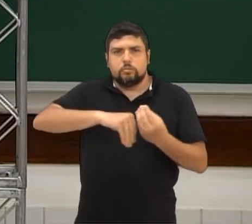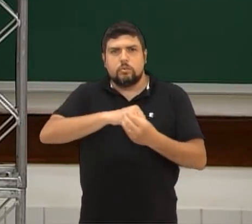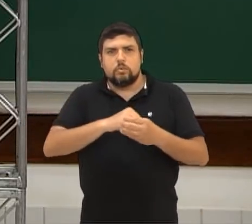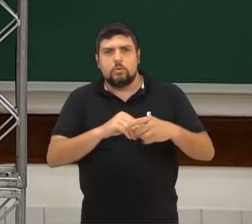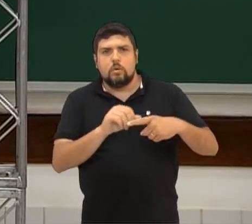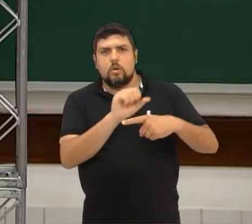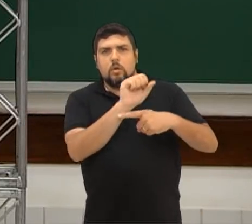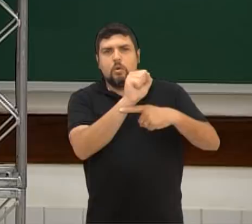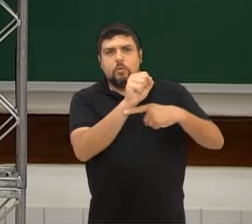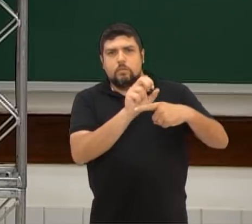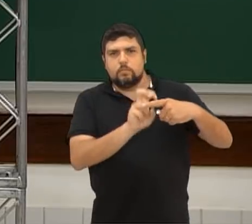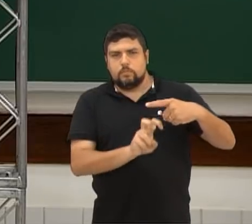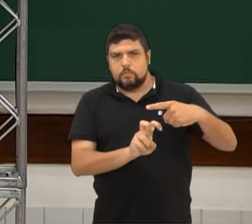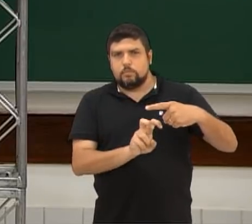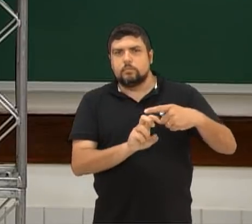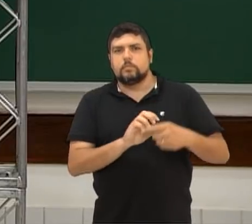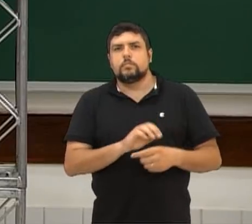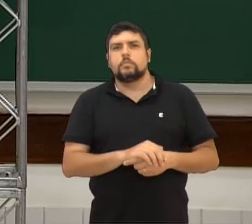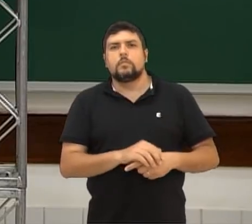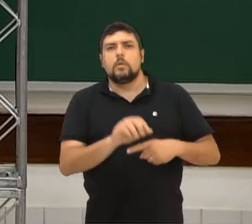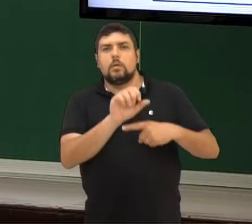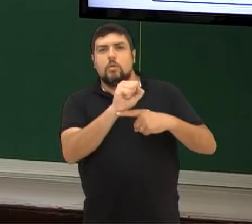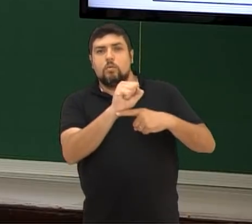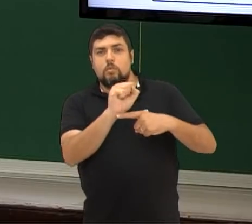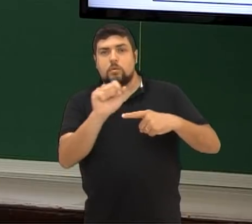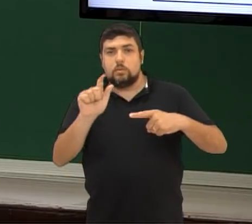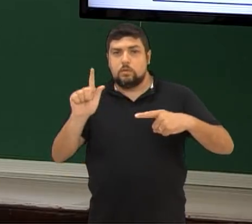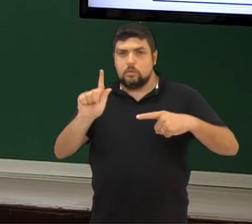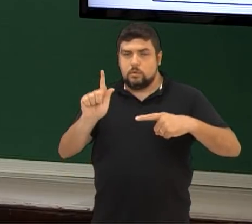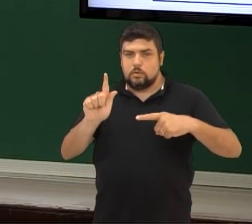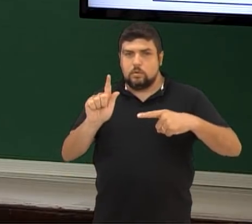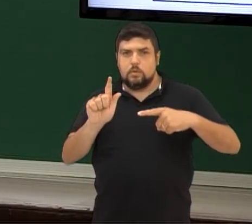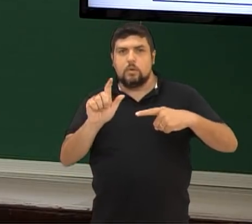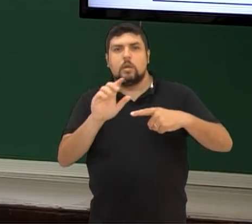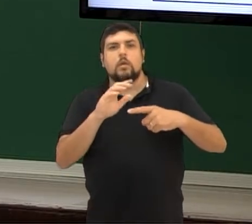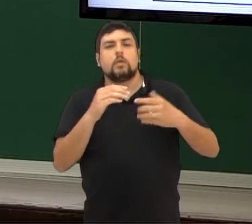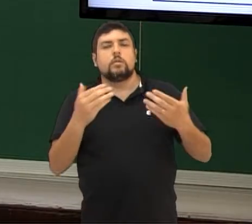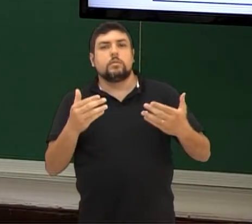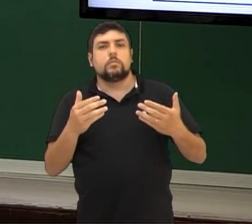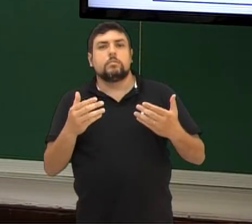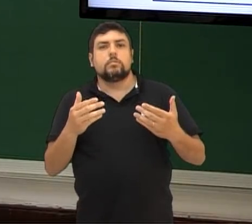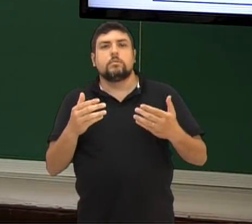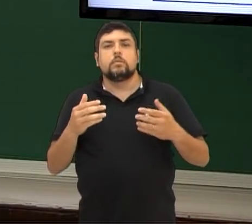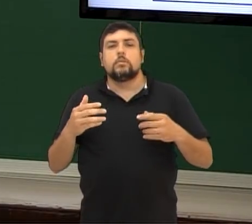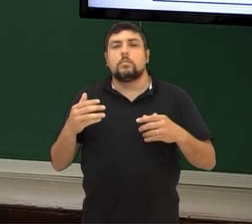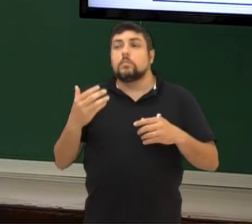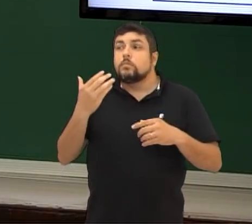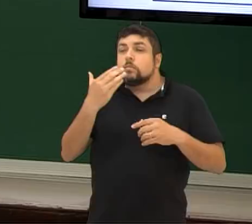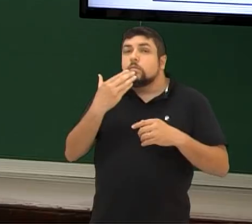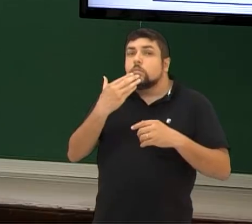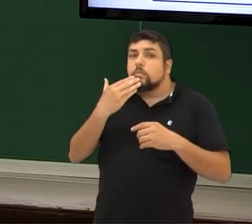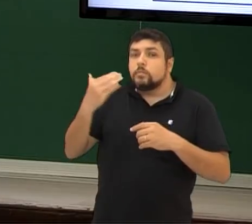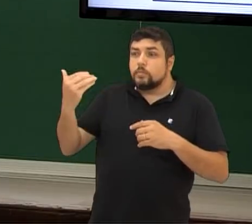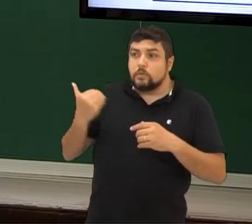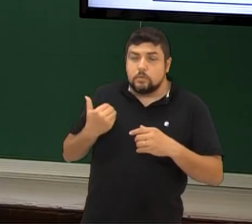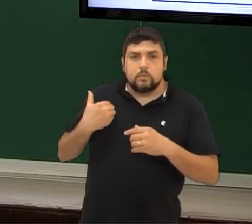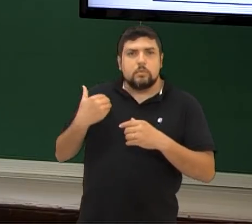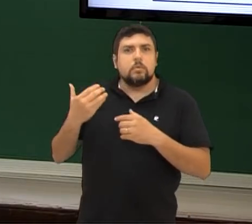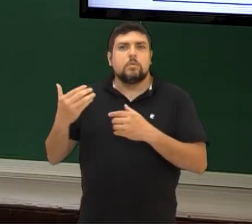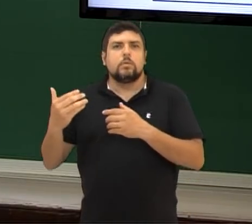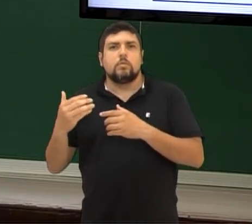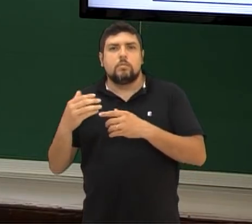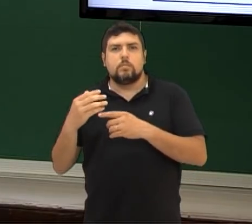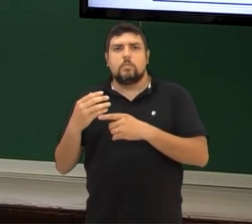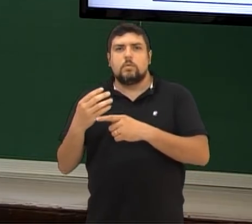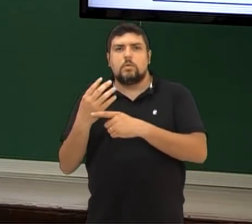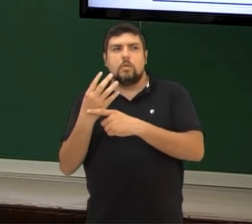5, respectivamente. Em uma encomenda, foram usados 4.800 litros